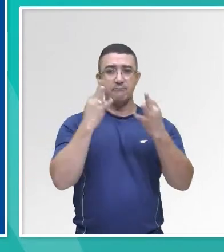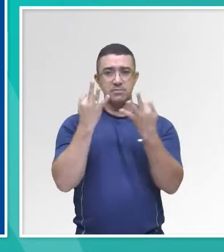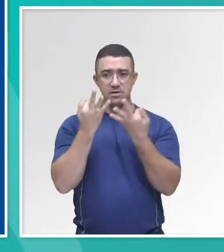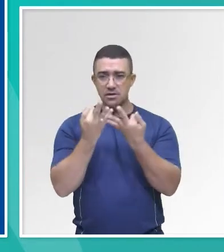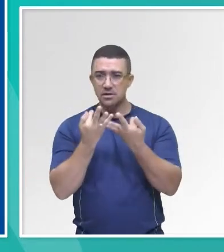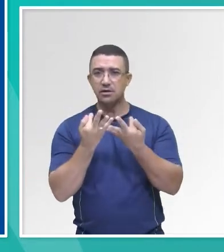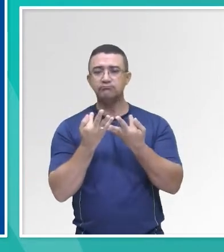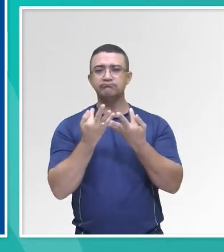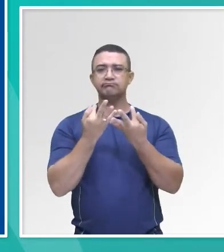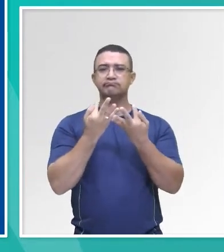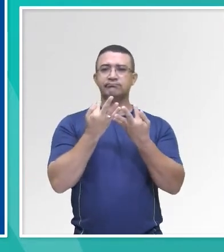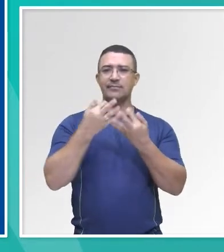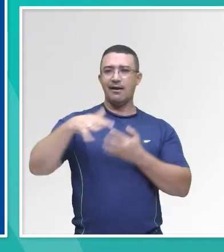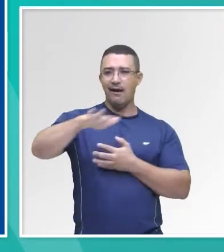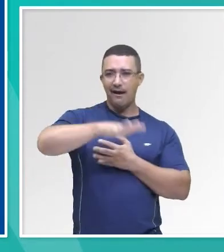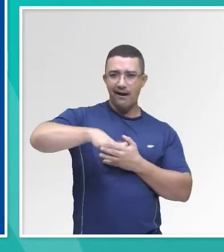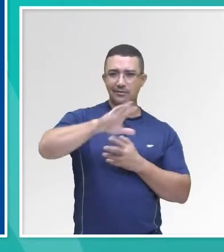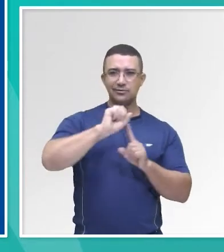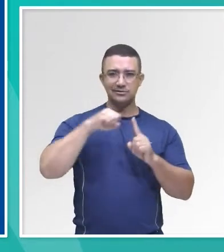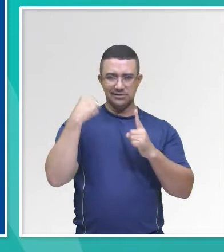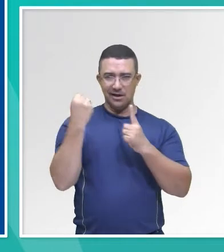social, do homem.